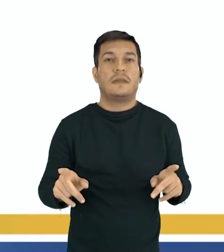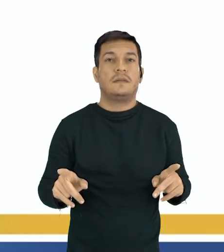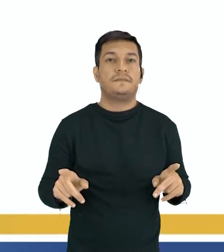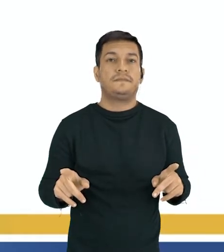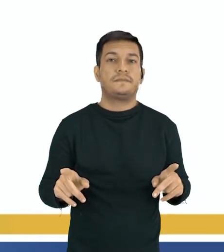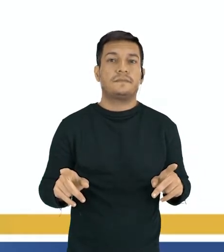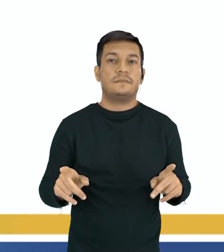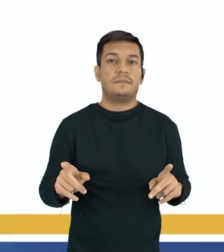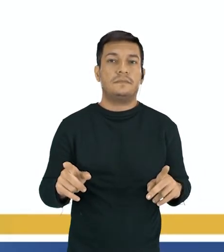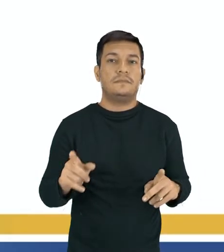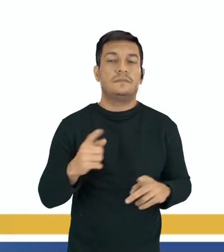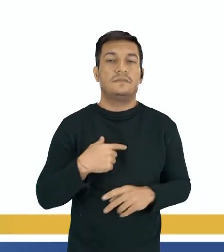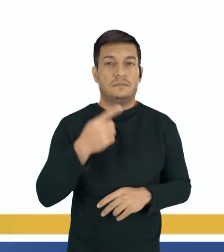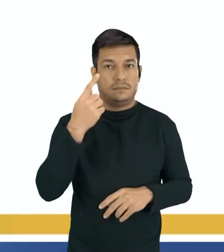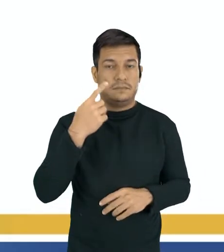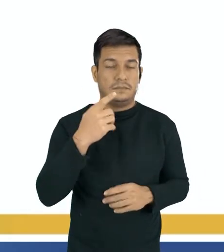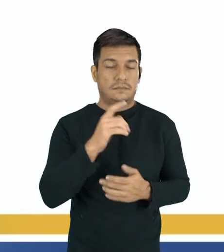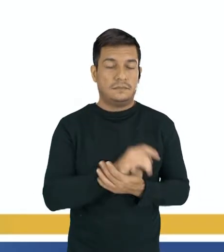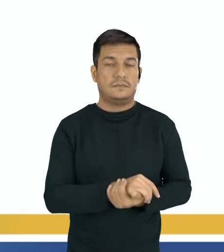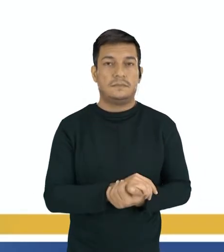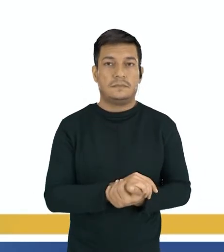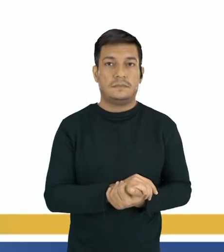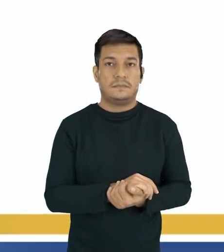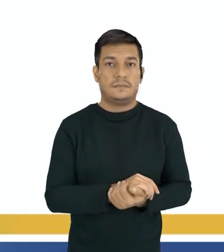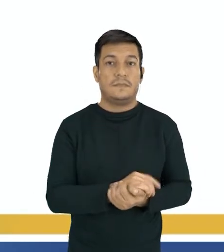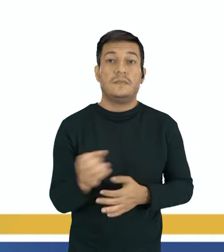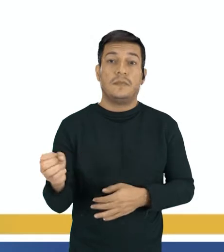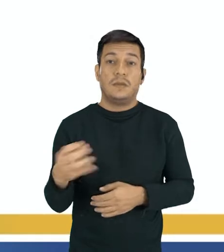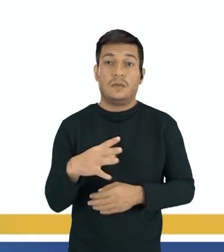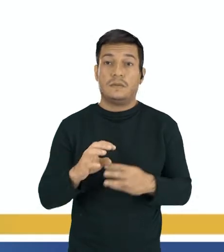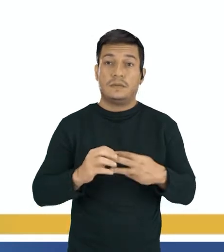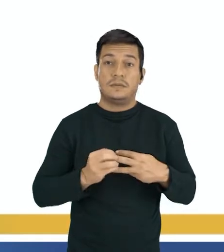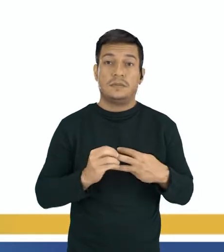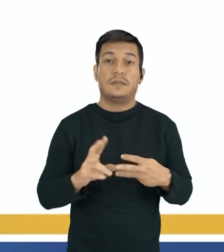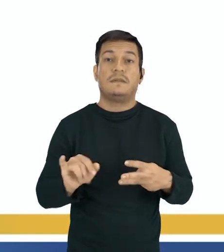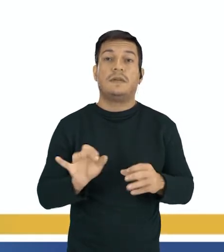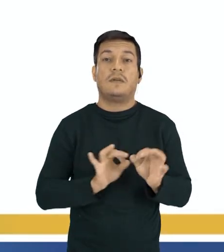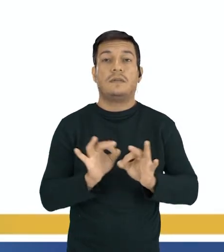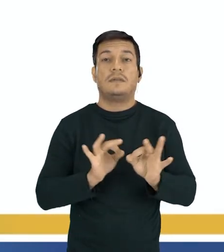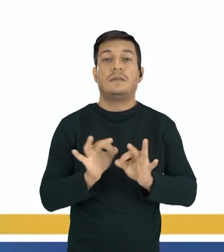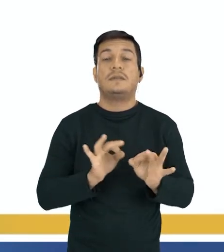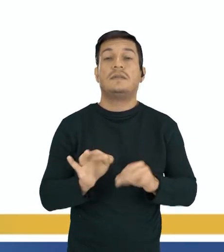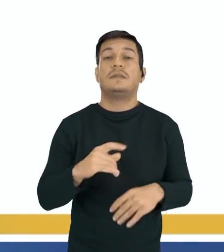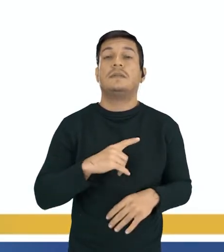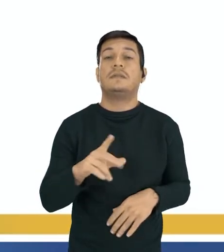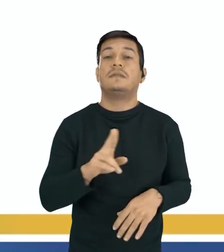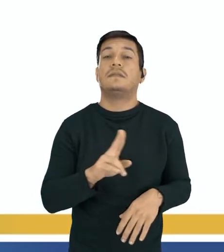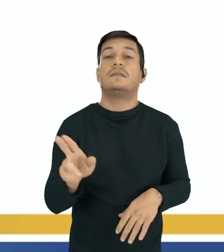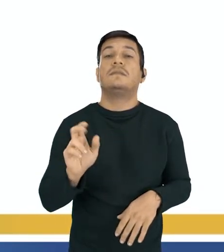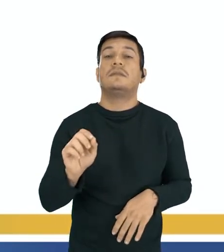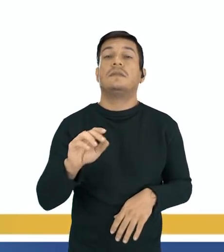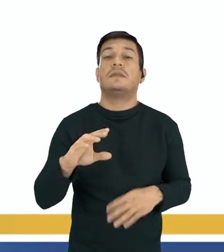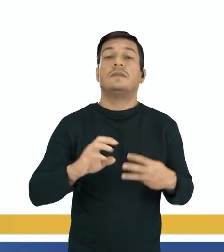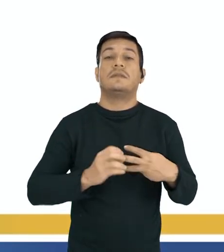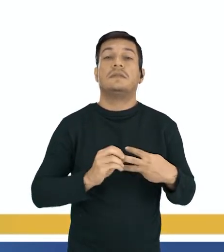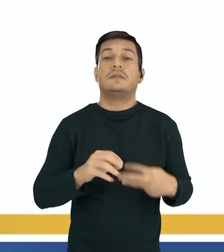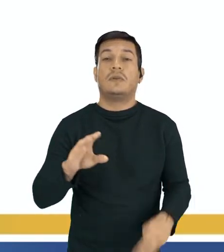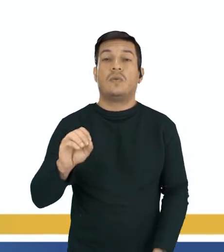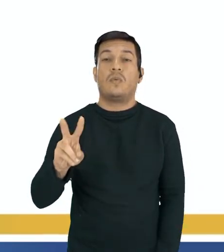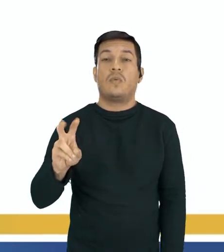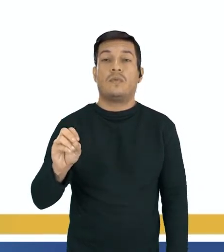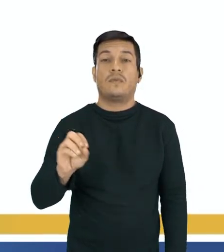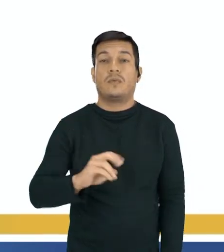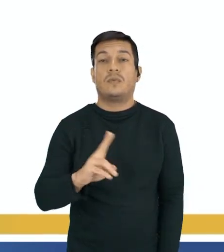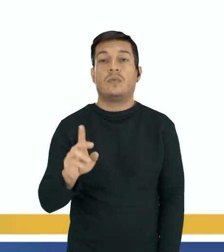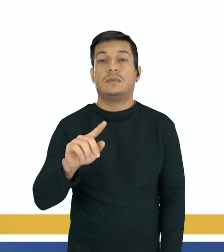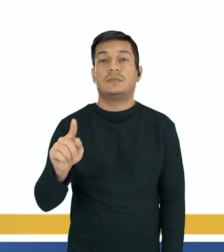dos seus genitores. Essa nova célula que vai ser formada, nós chamamos de célula-ovo ou